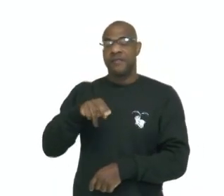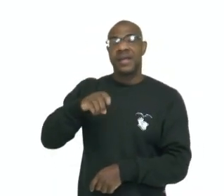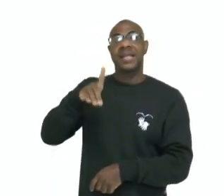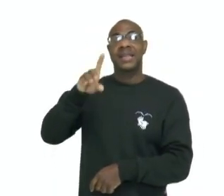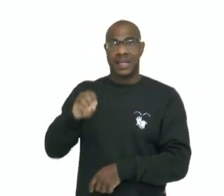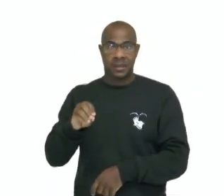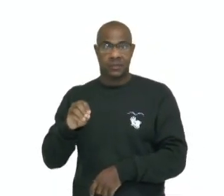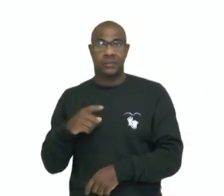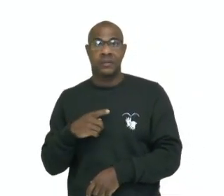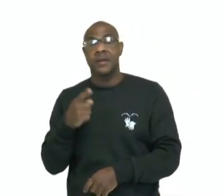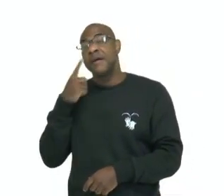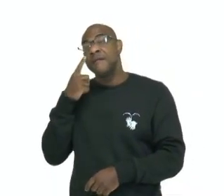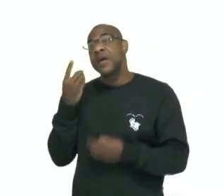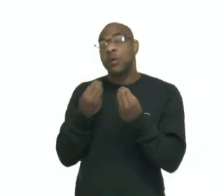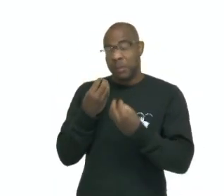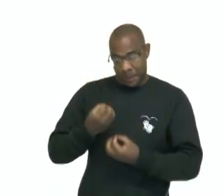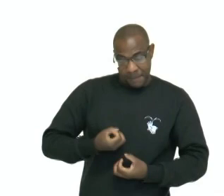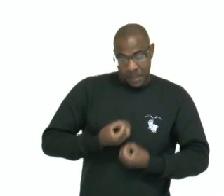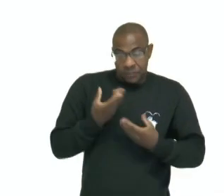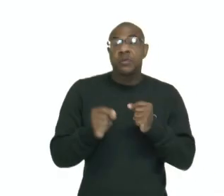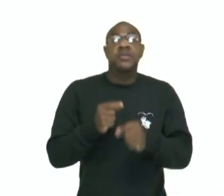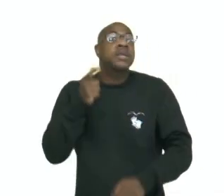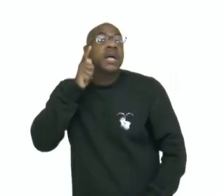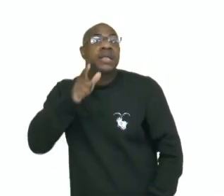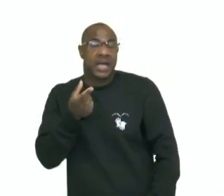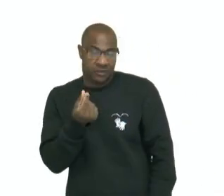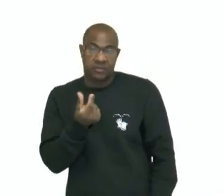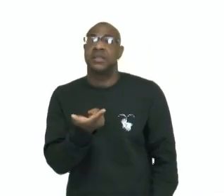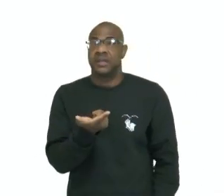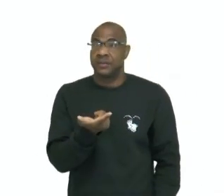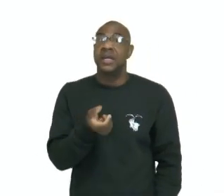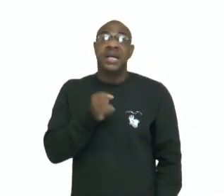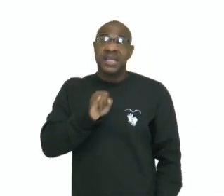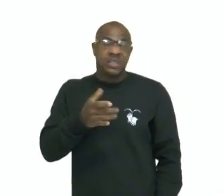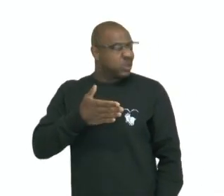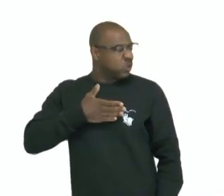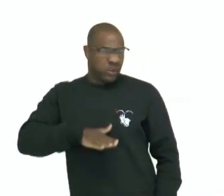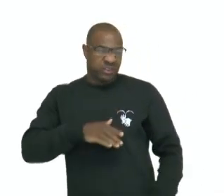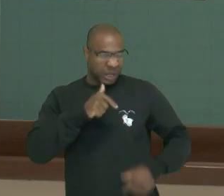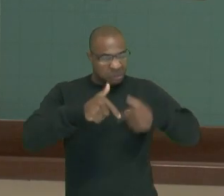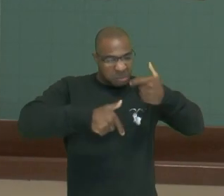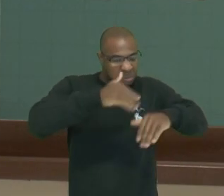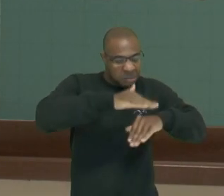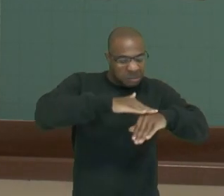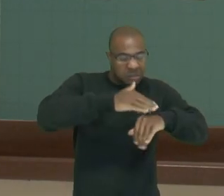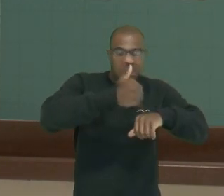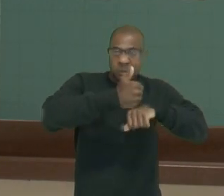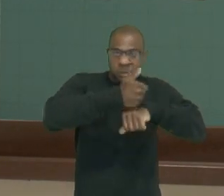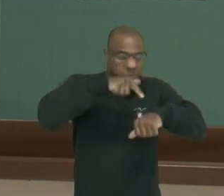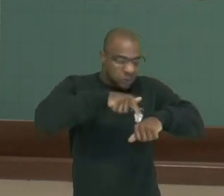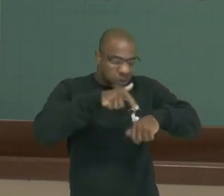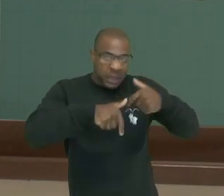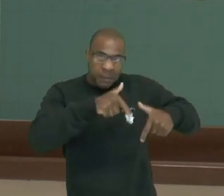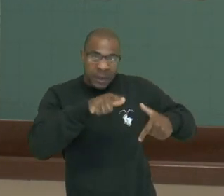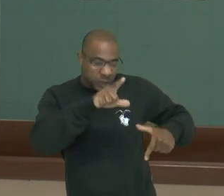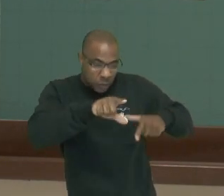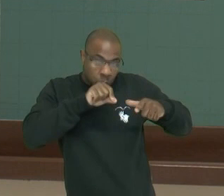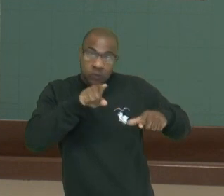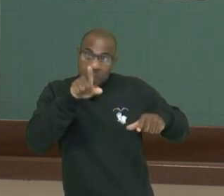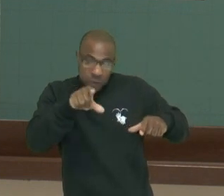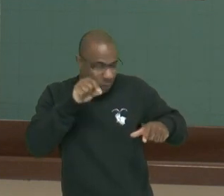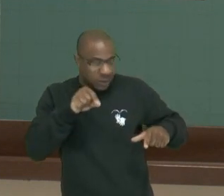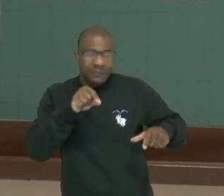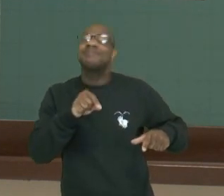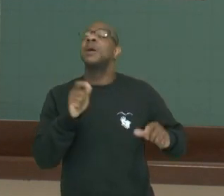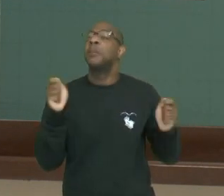ganhar dinheiro, mas sem gostar dela, é um atalho para a frustração. Observe que já no início,